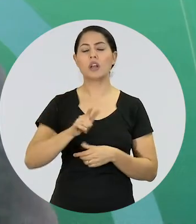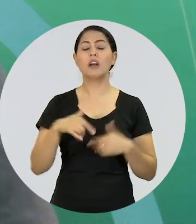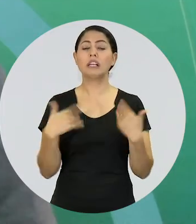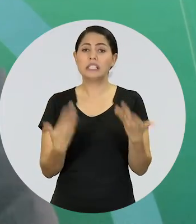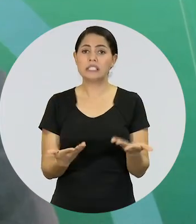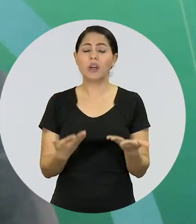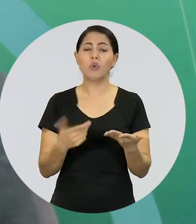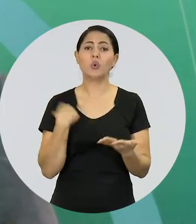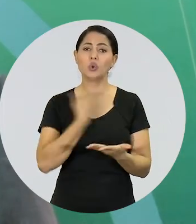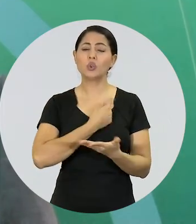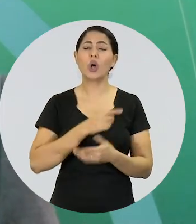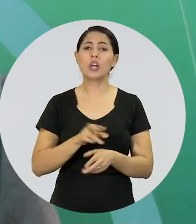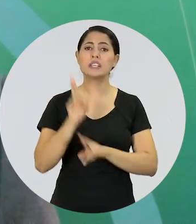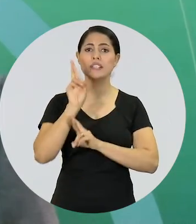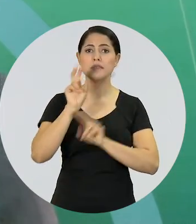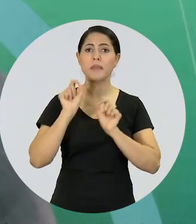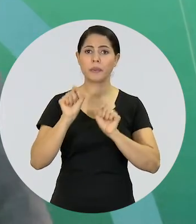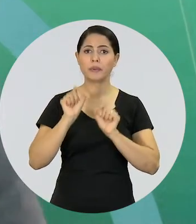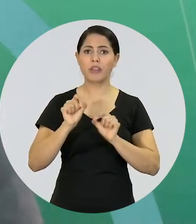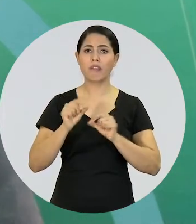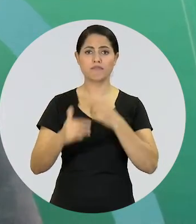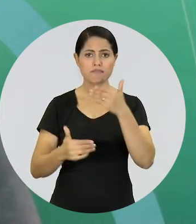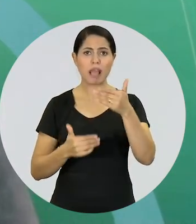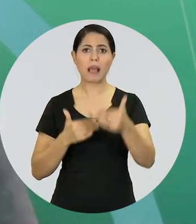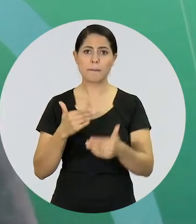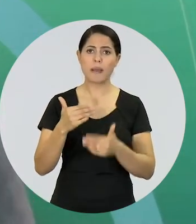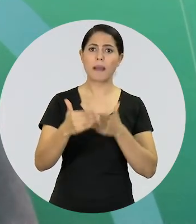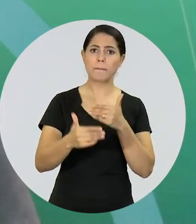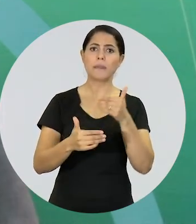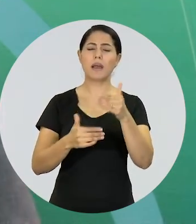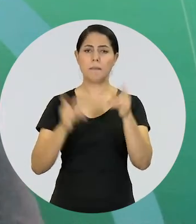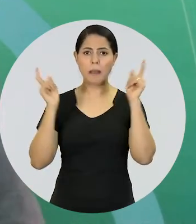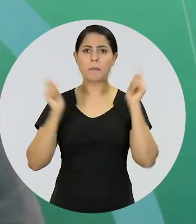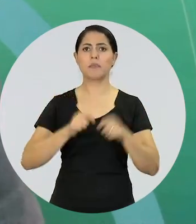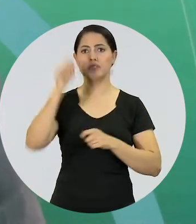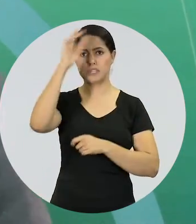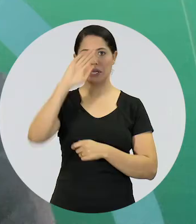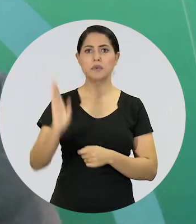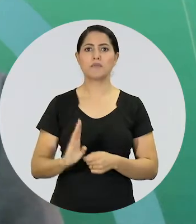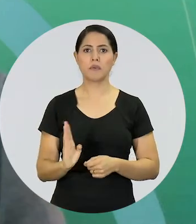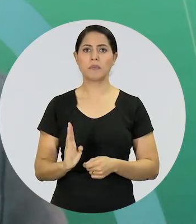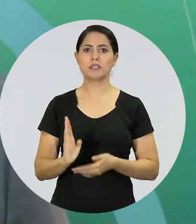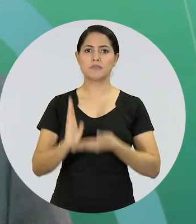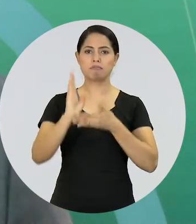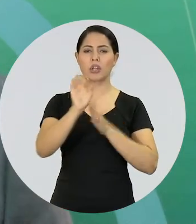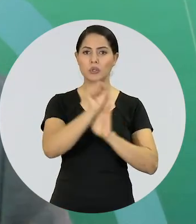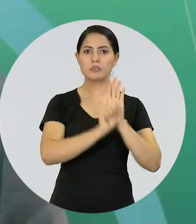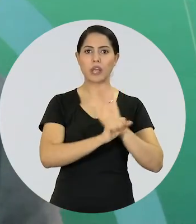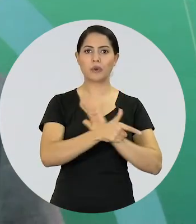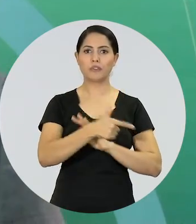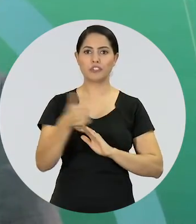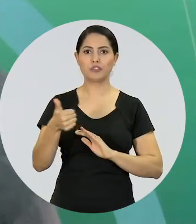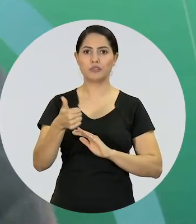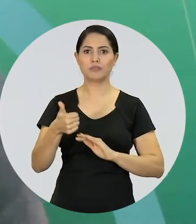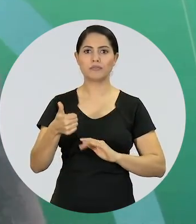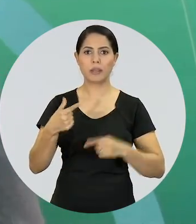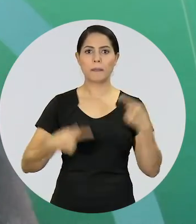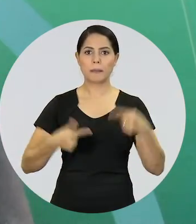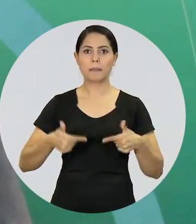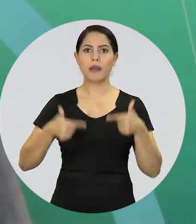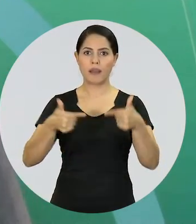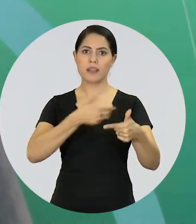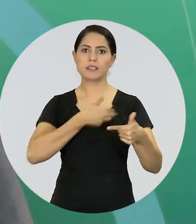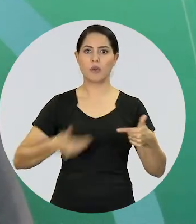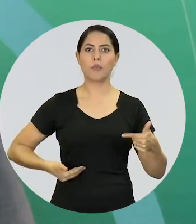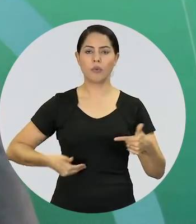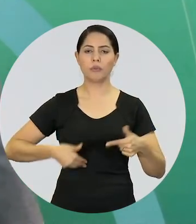gente continue dando mais um passo para que a gente coloque o Brasil realmente no século XXI das